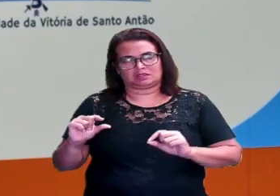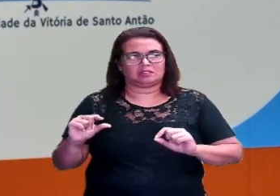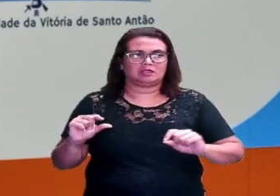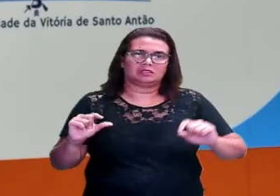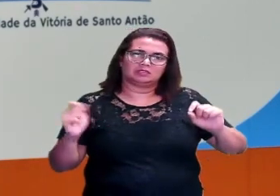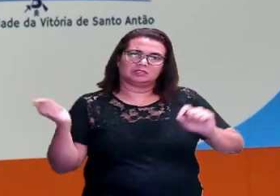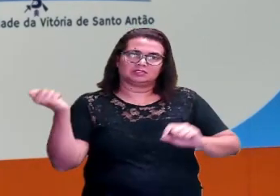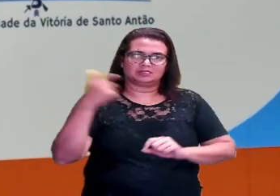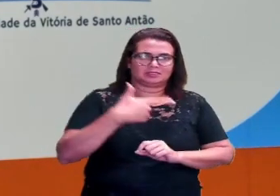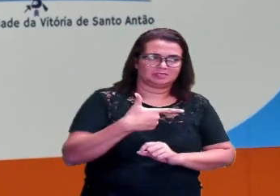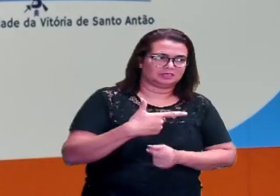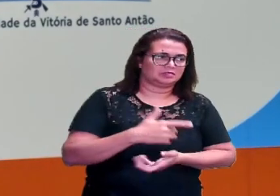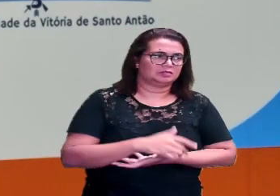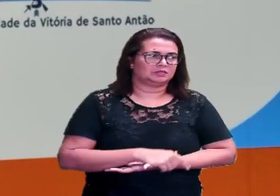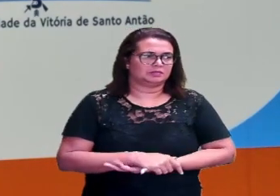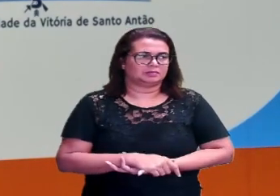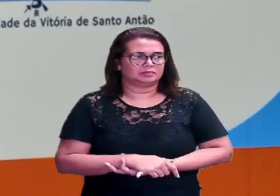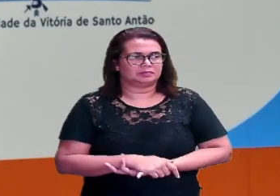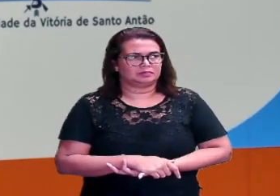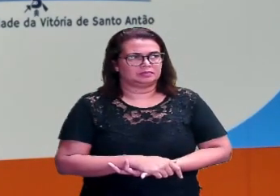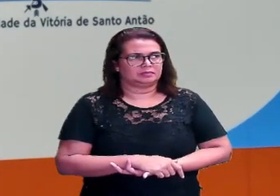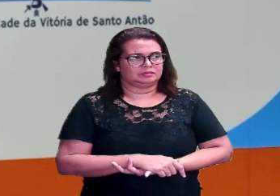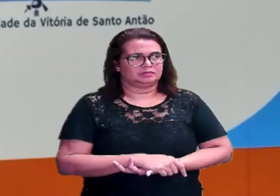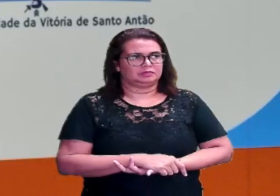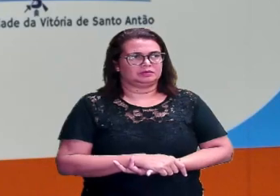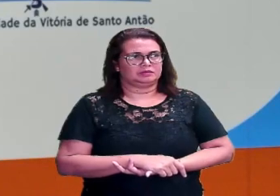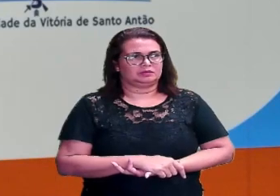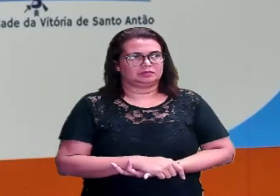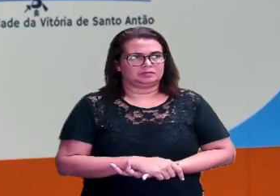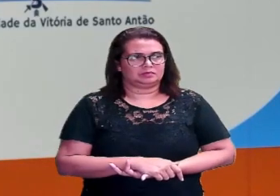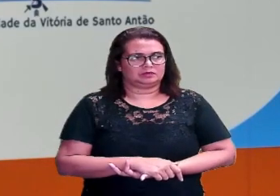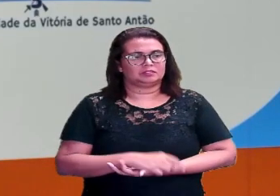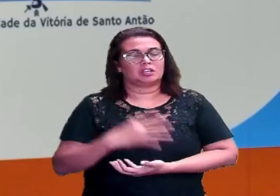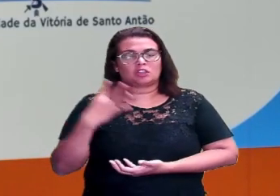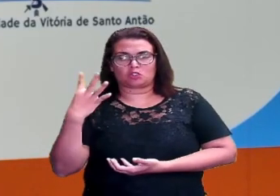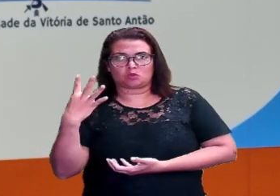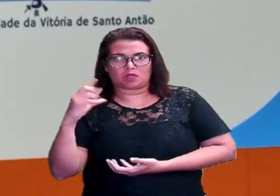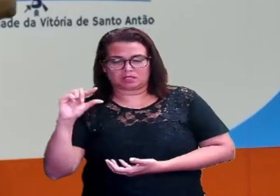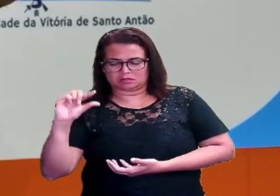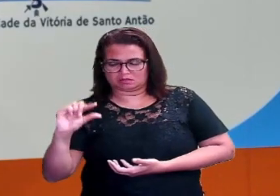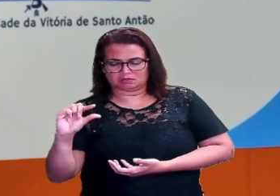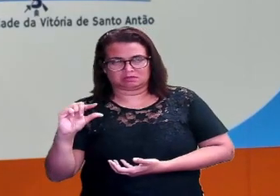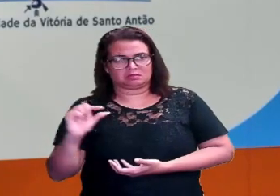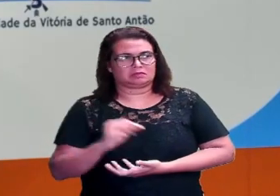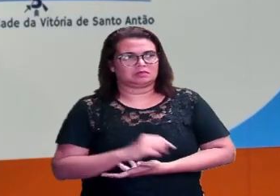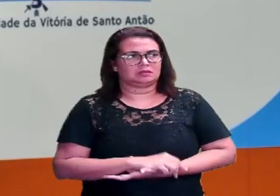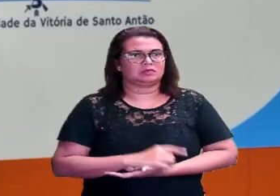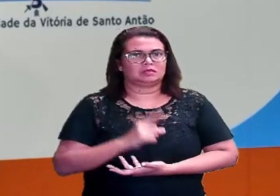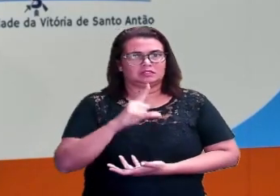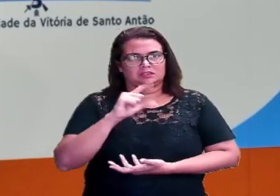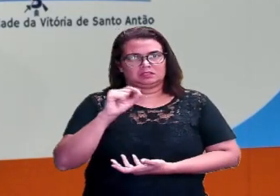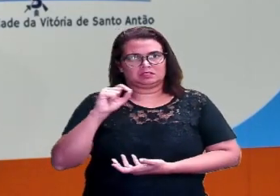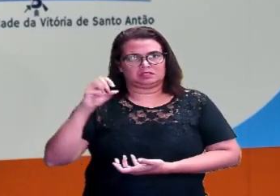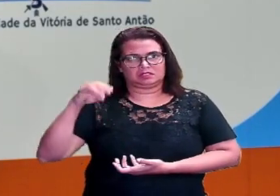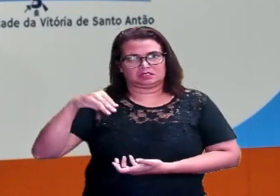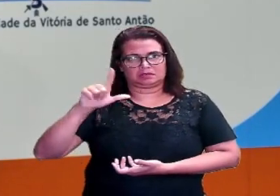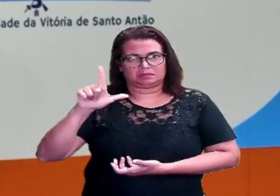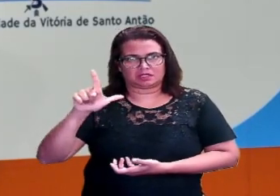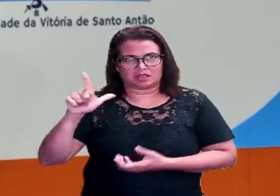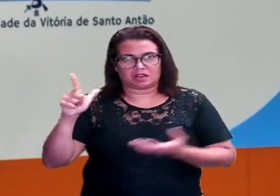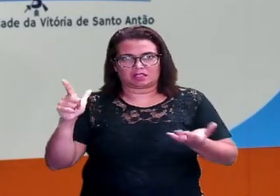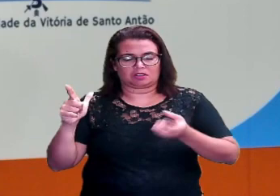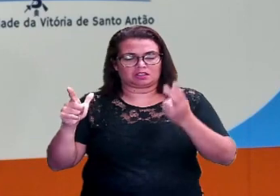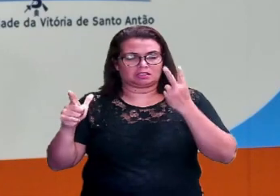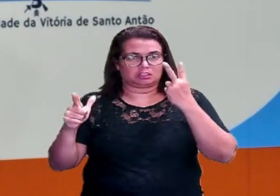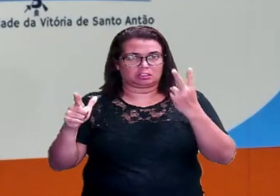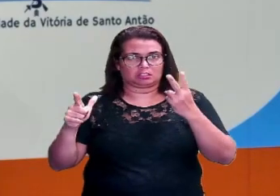esse, tá? Então, vamos testar aqui quantos copos. Vejam que 4 copinhos só foi 100 ml. Vamos testar 2 copos desse